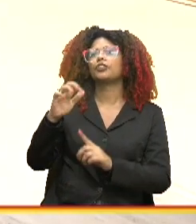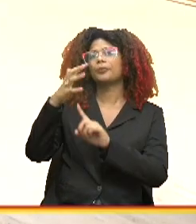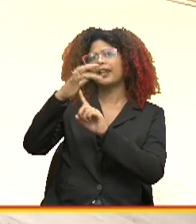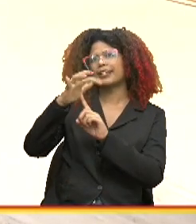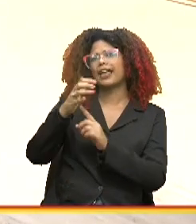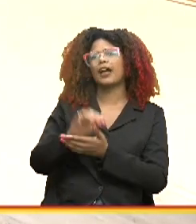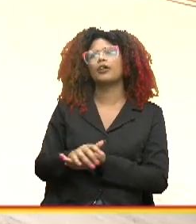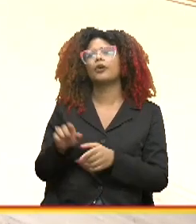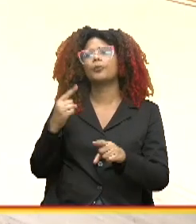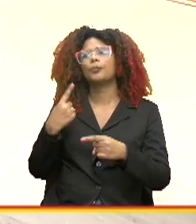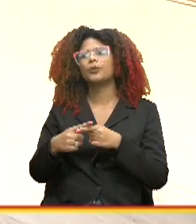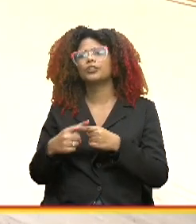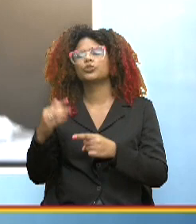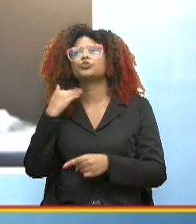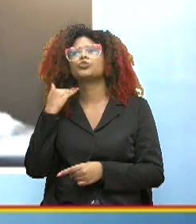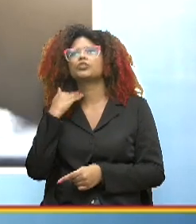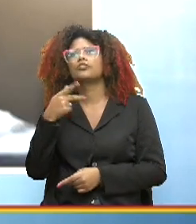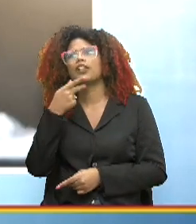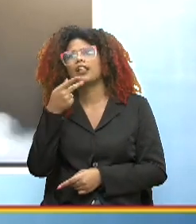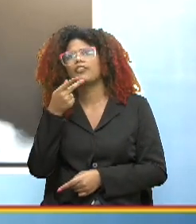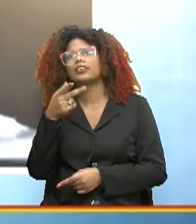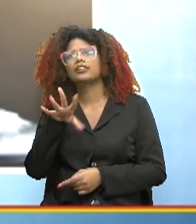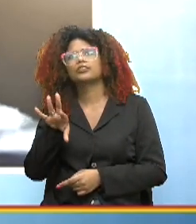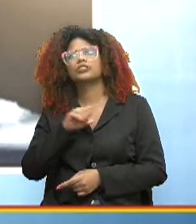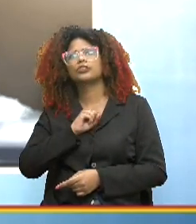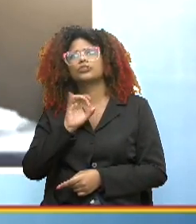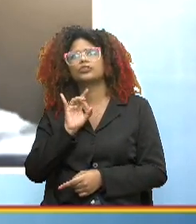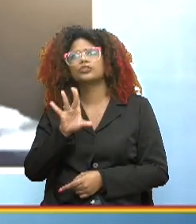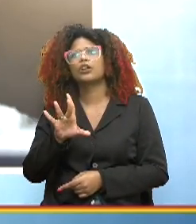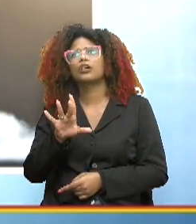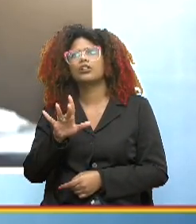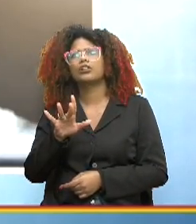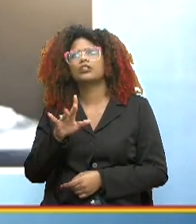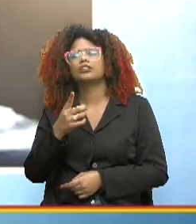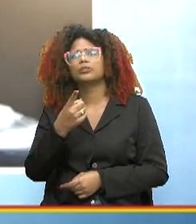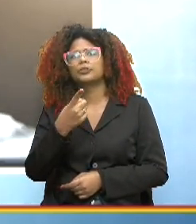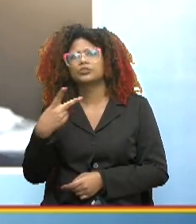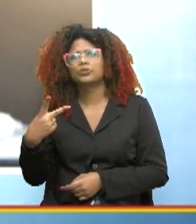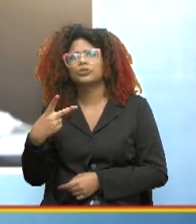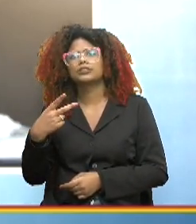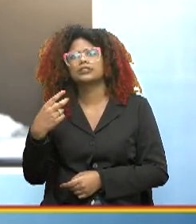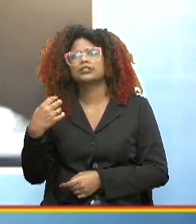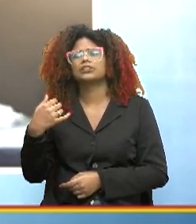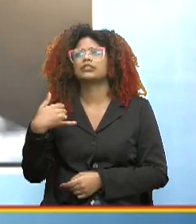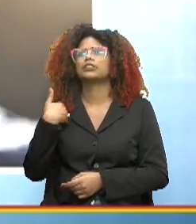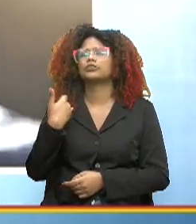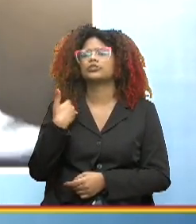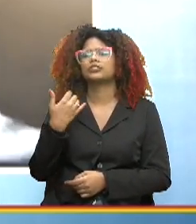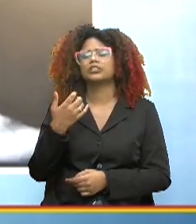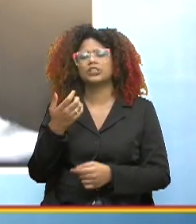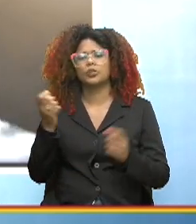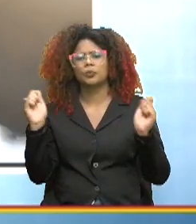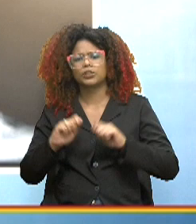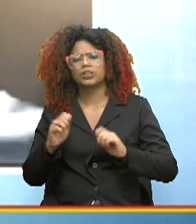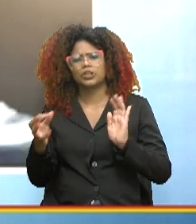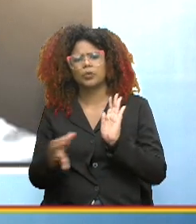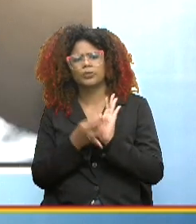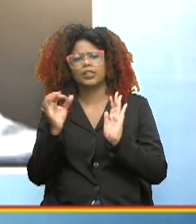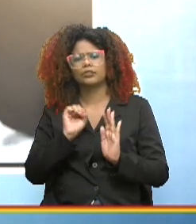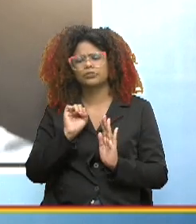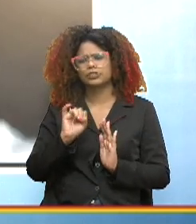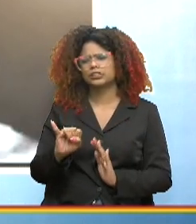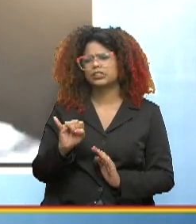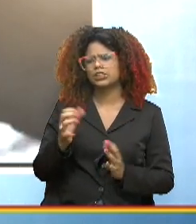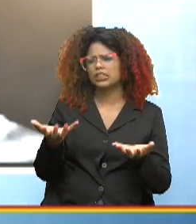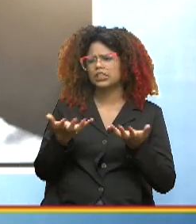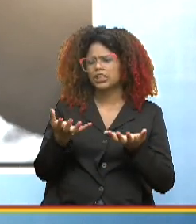a adoção só saísse depois que o menino tivesse 12 anos e pudesse opinar se ele dizer se ele queria ou não